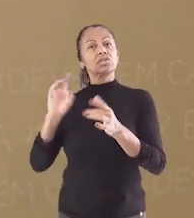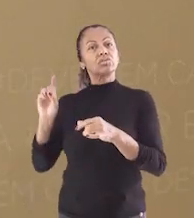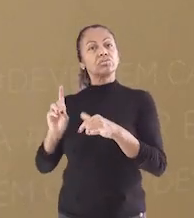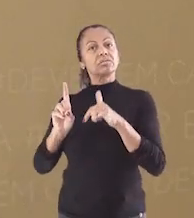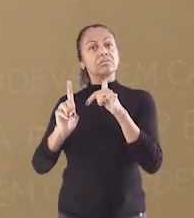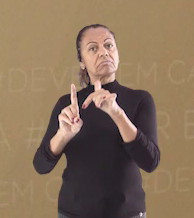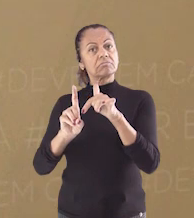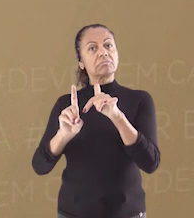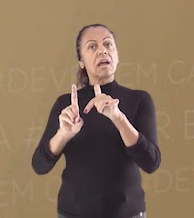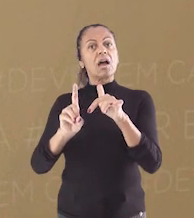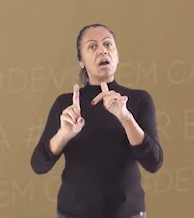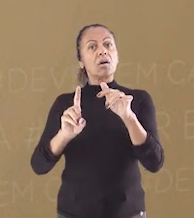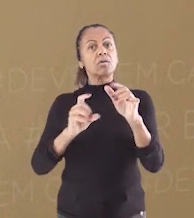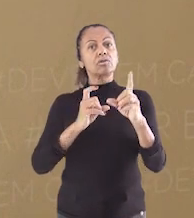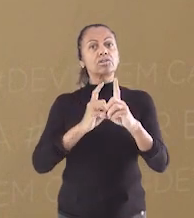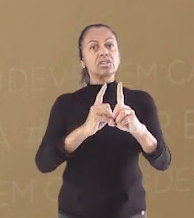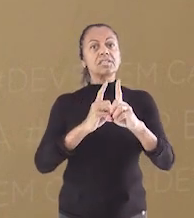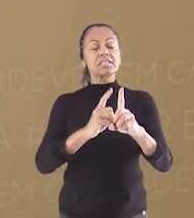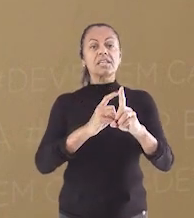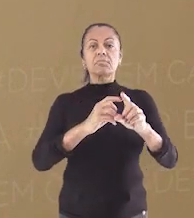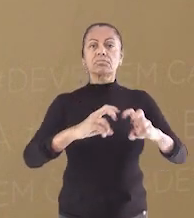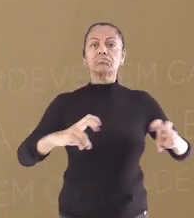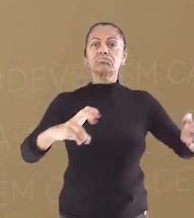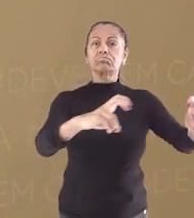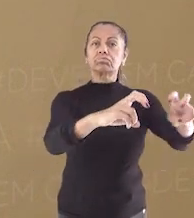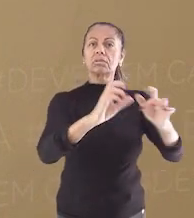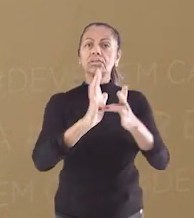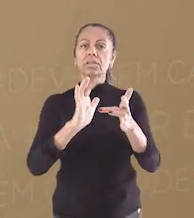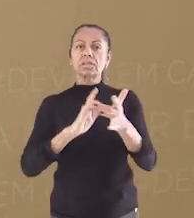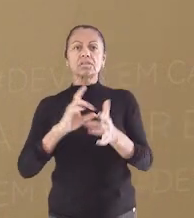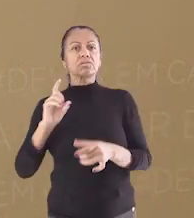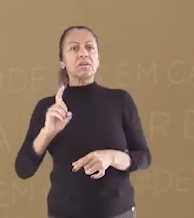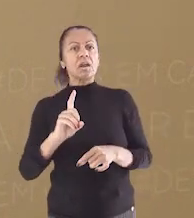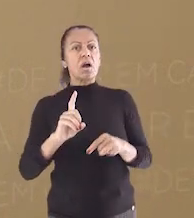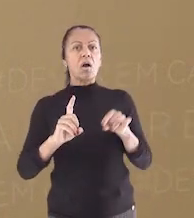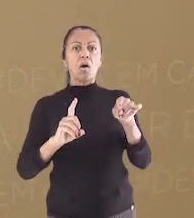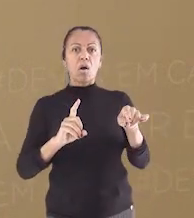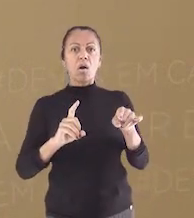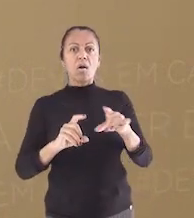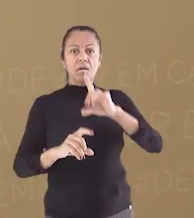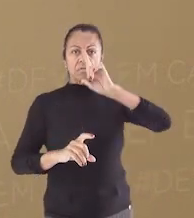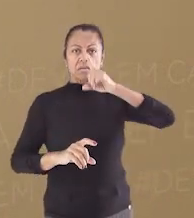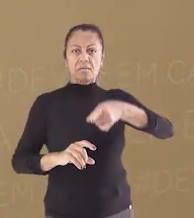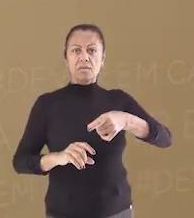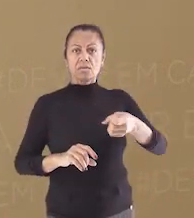mandamentos, Jesus ensinou aos seus discípulos o que chamou de um novo mandamento.